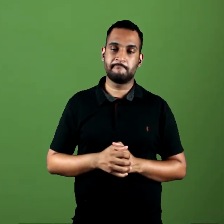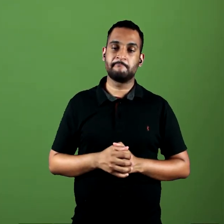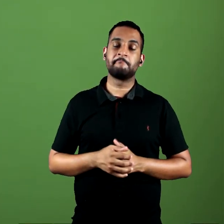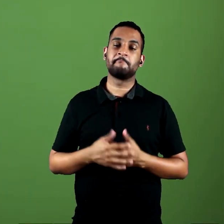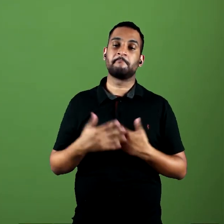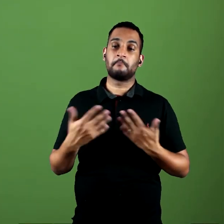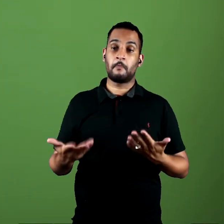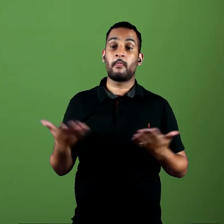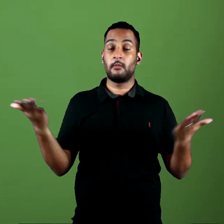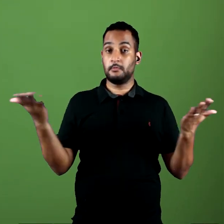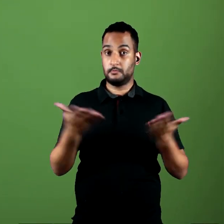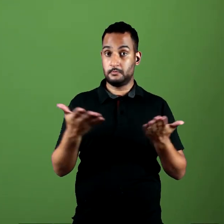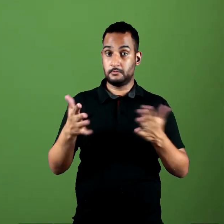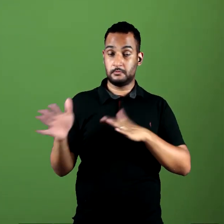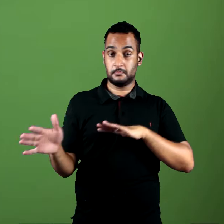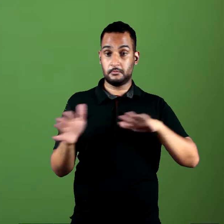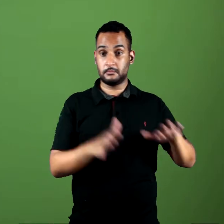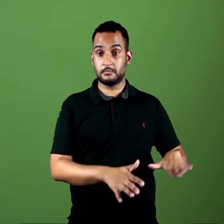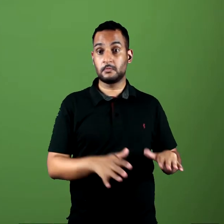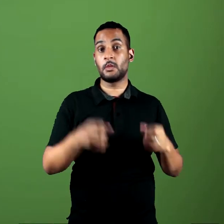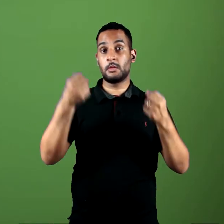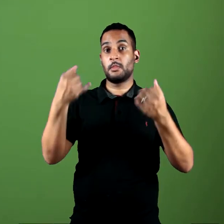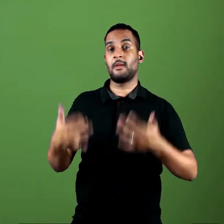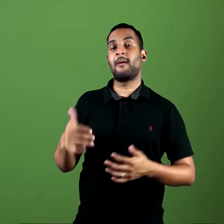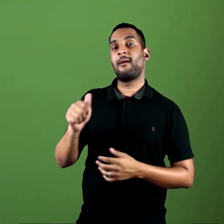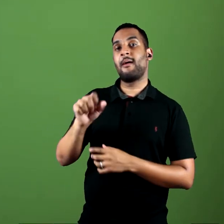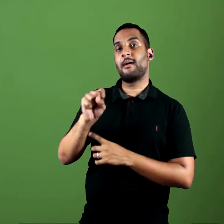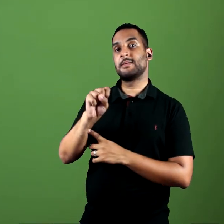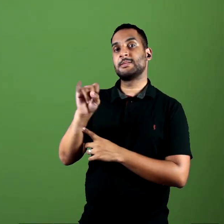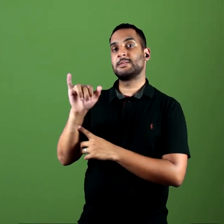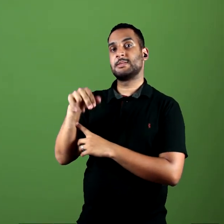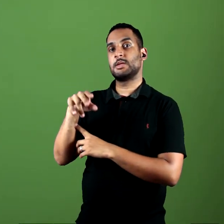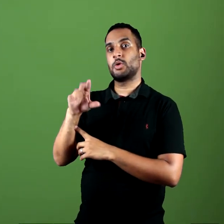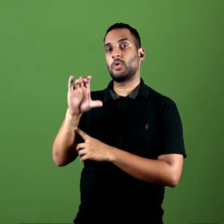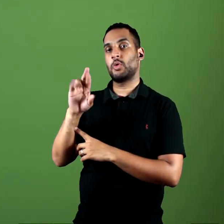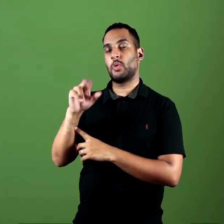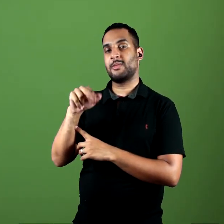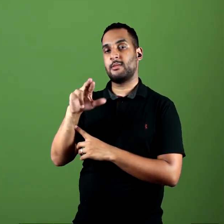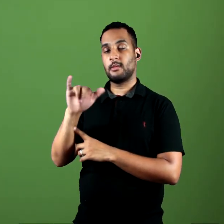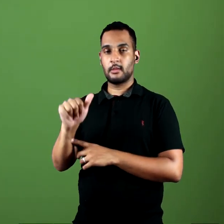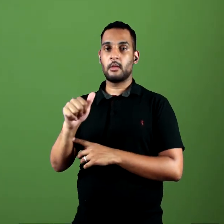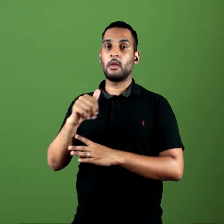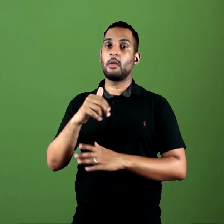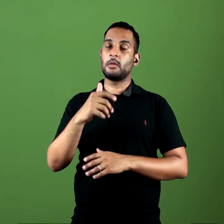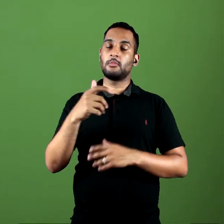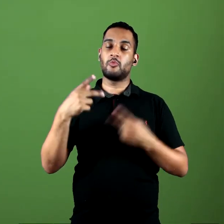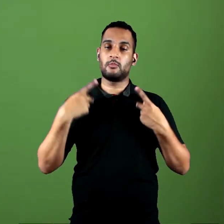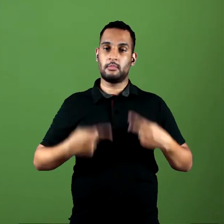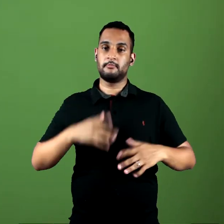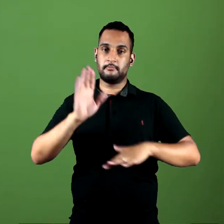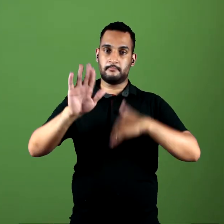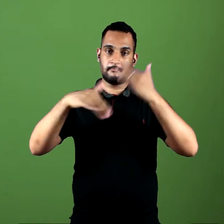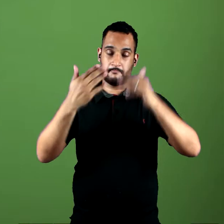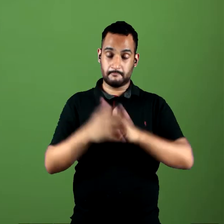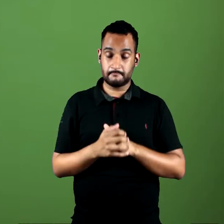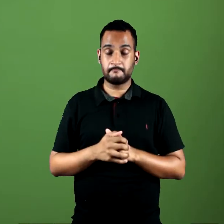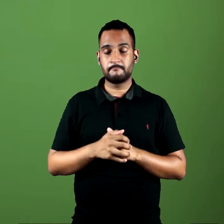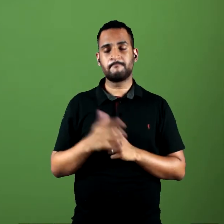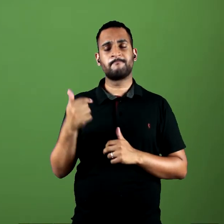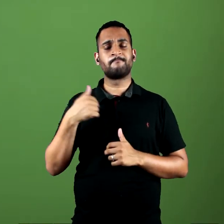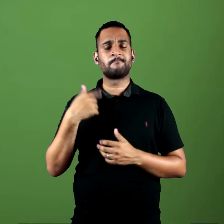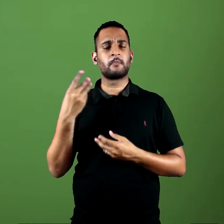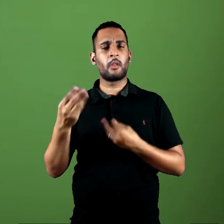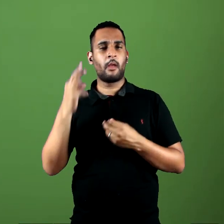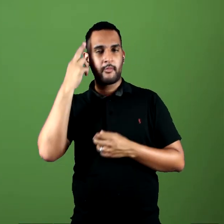a respeito de assincronia no desenvolvimento humano. A reflexão sobre o